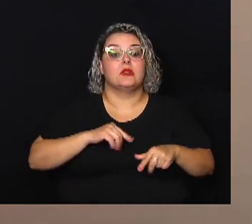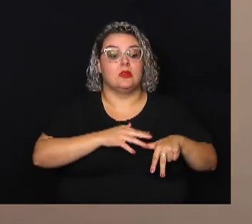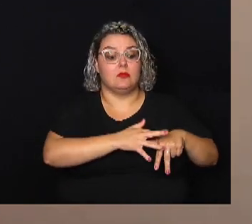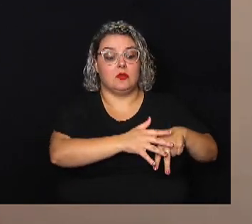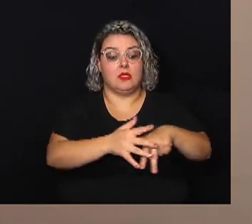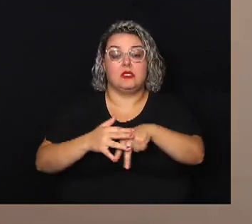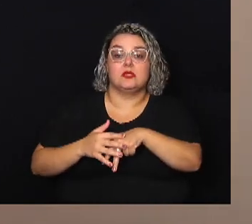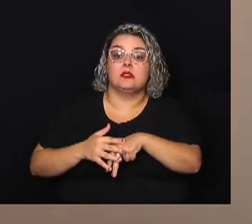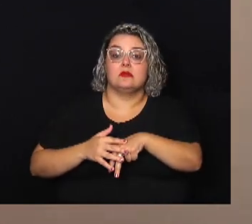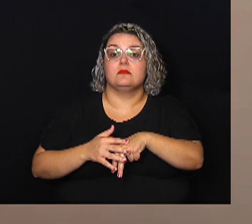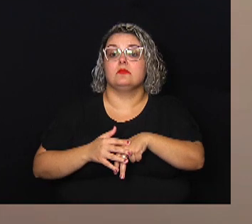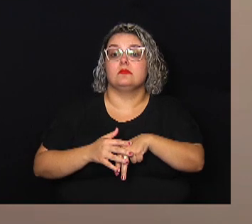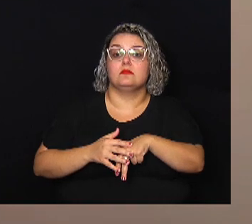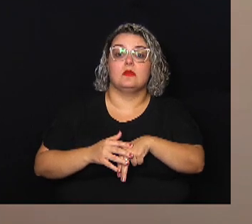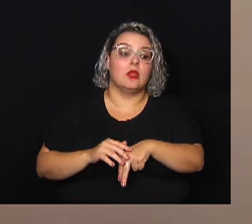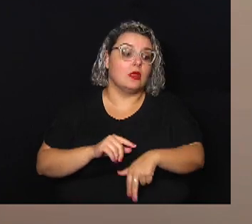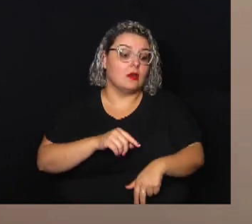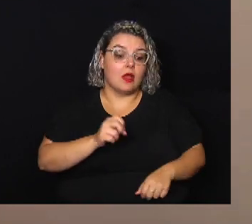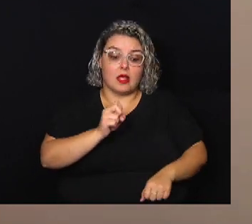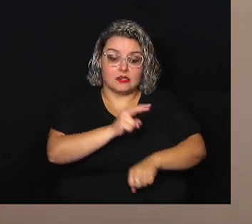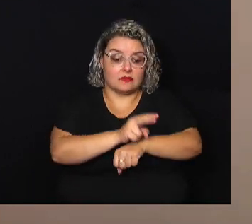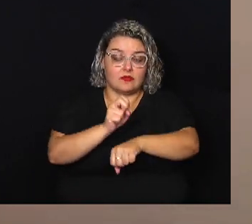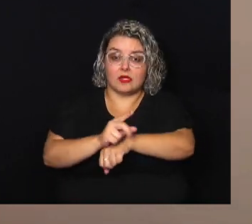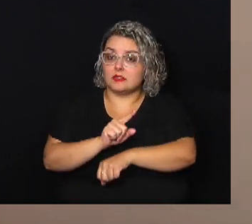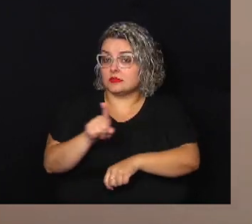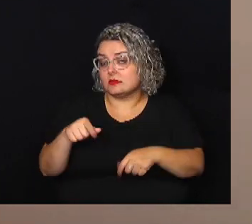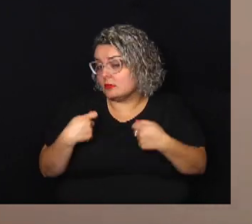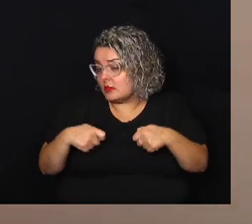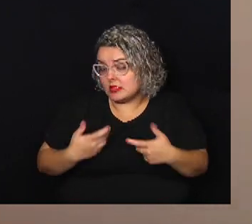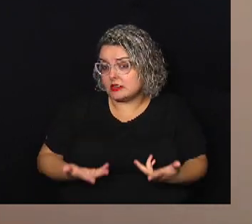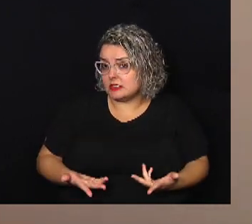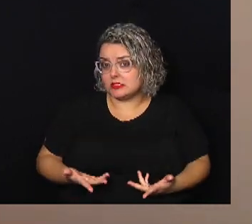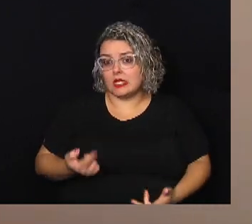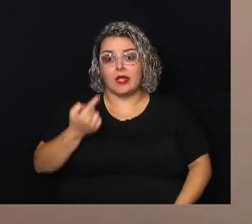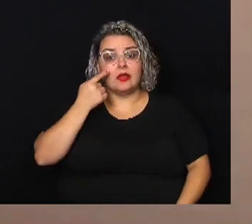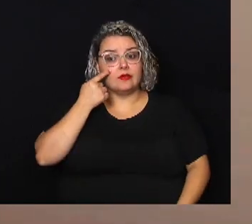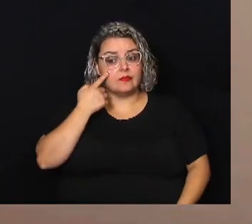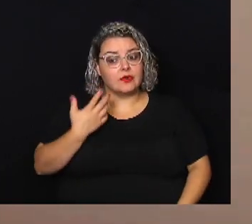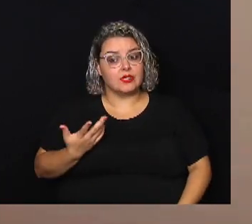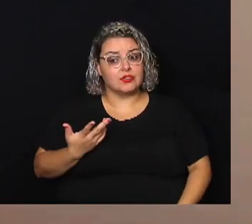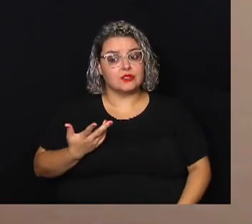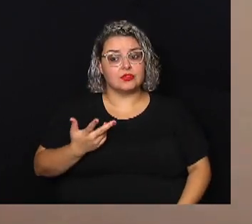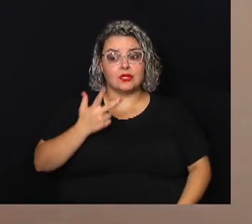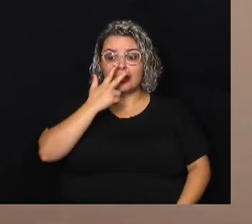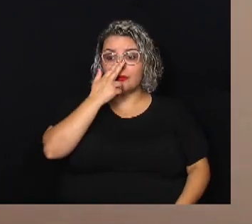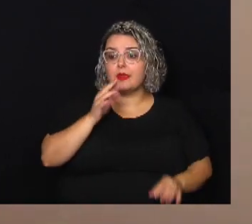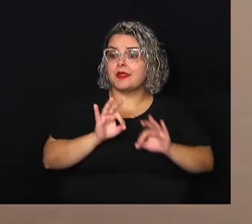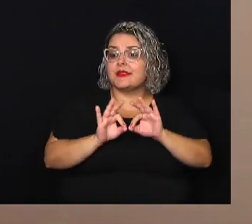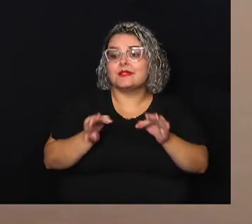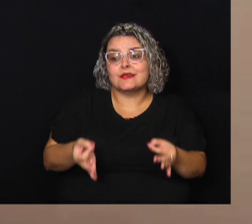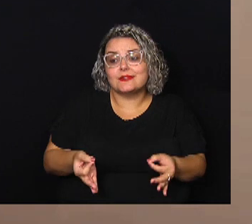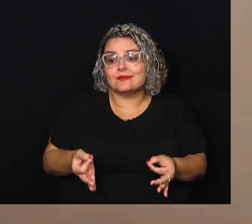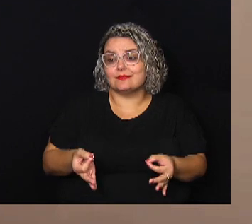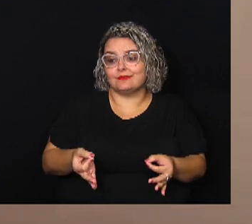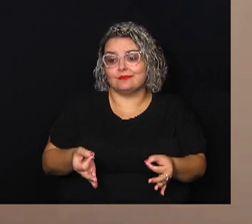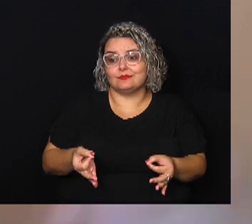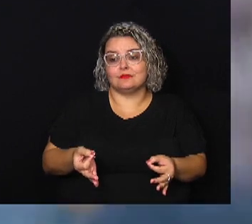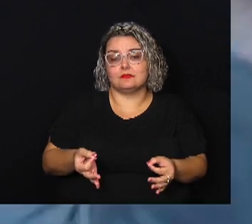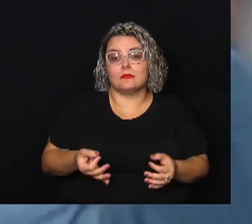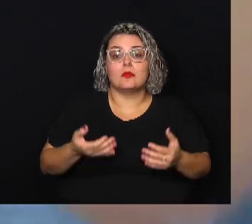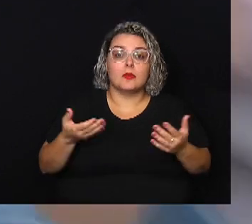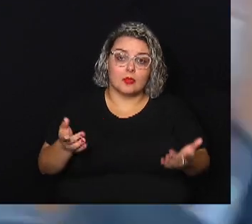ocupando vagas sem ter a necessidade. Veja que é algo que parece muito simples, mas é algo que